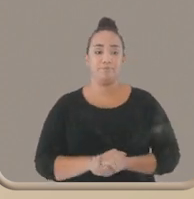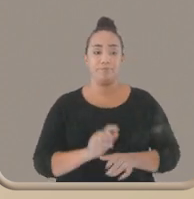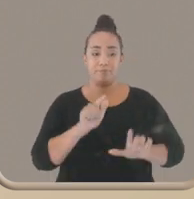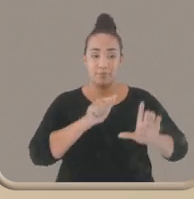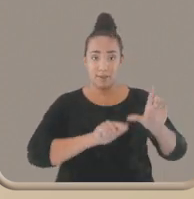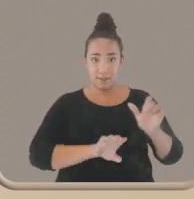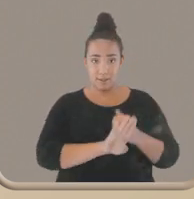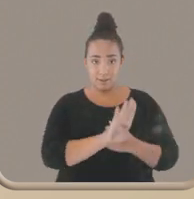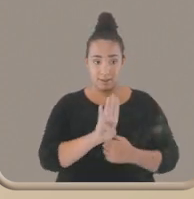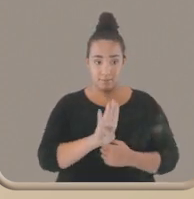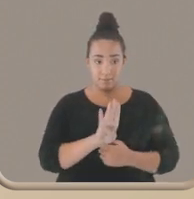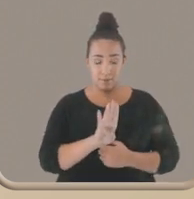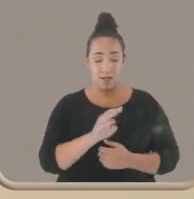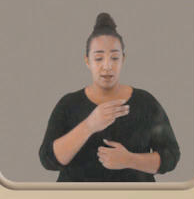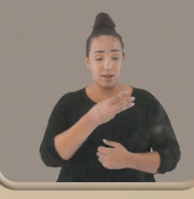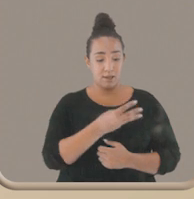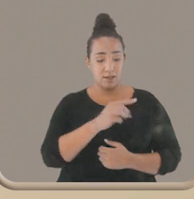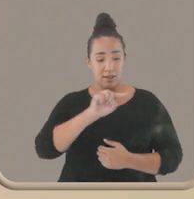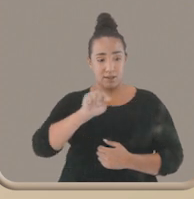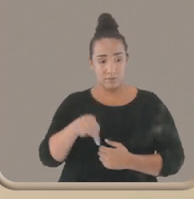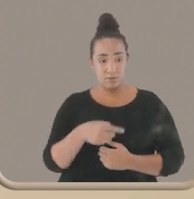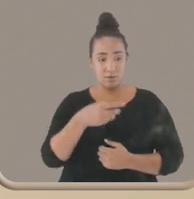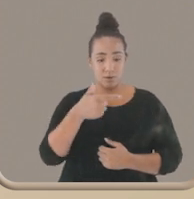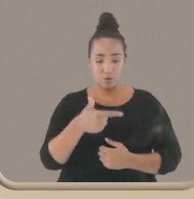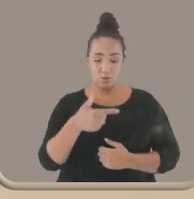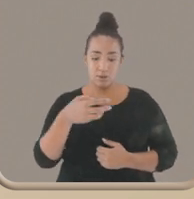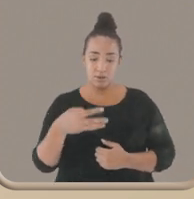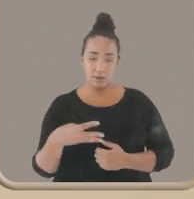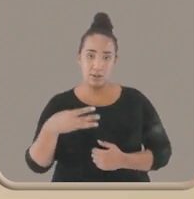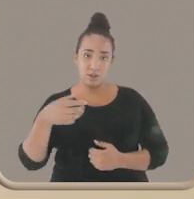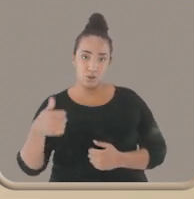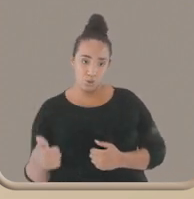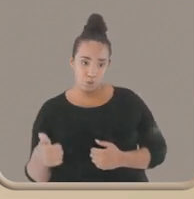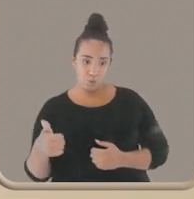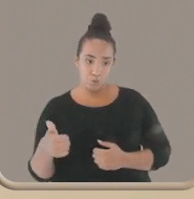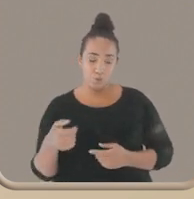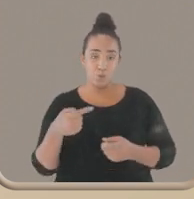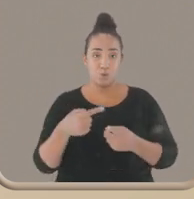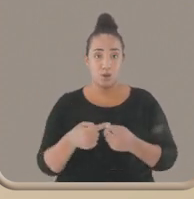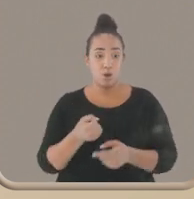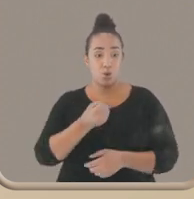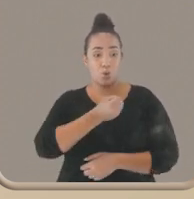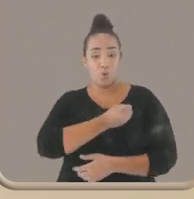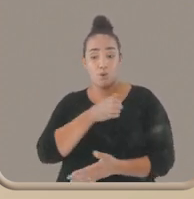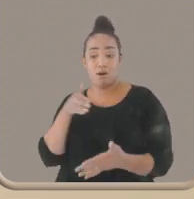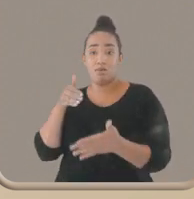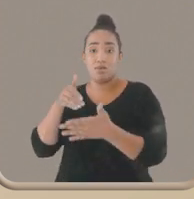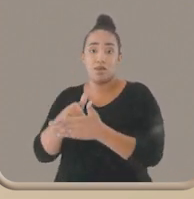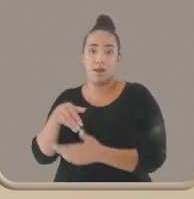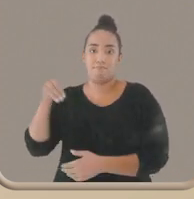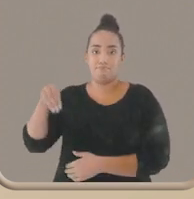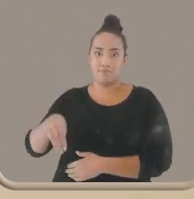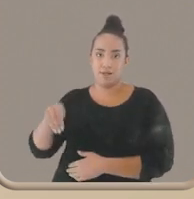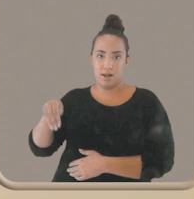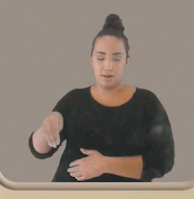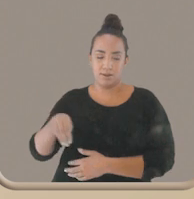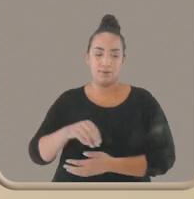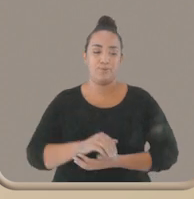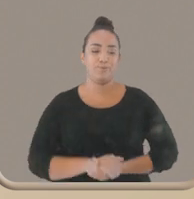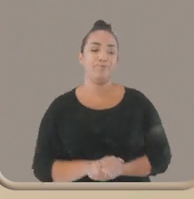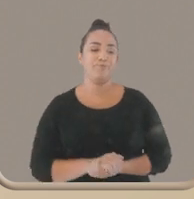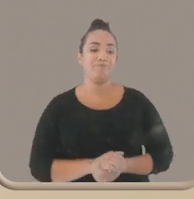inteira. Na letra B, ficaria 3,231, pois o número vai até a casa